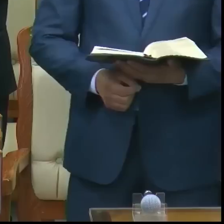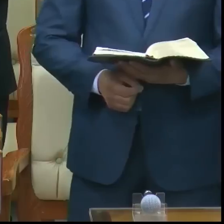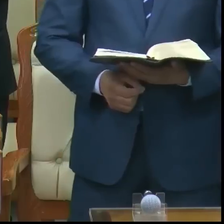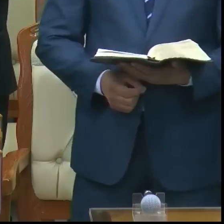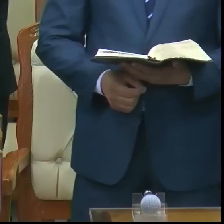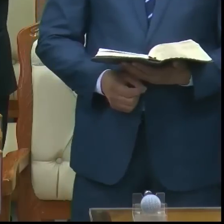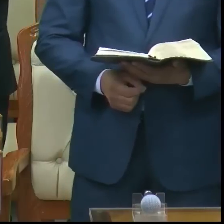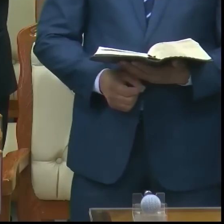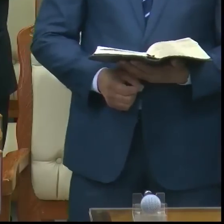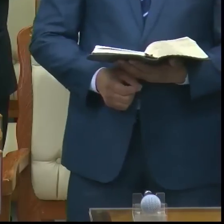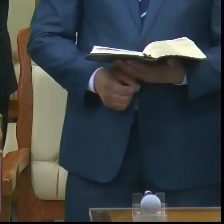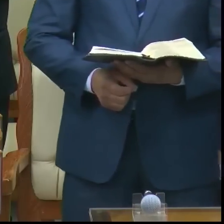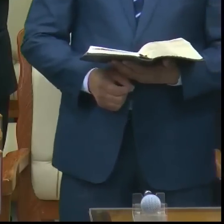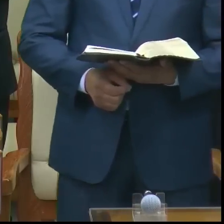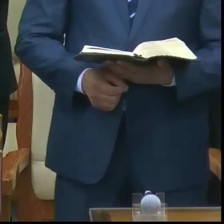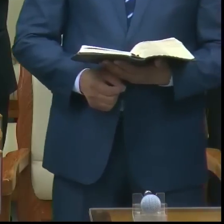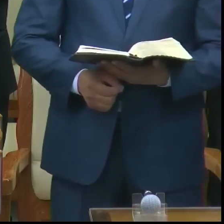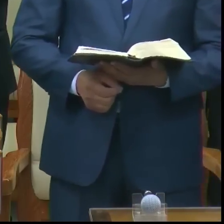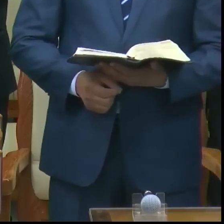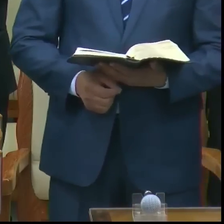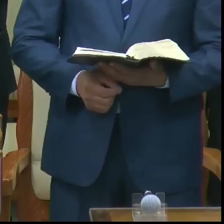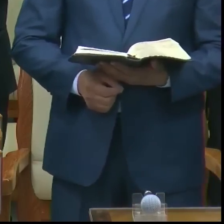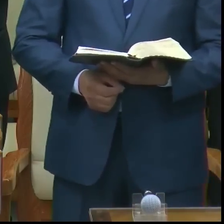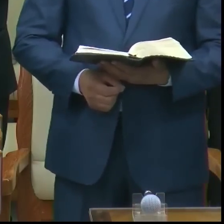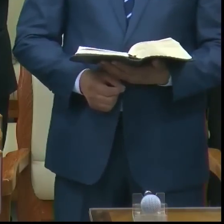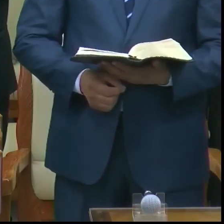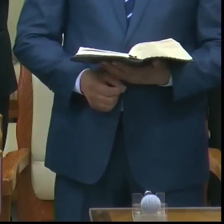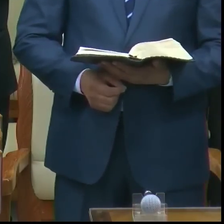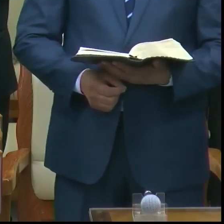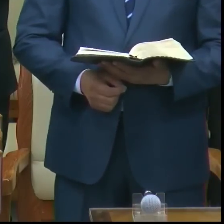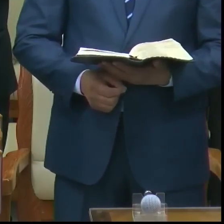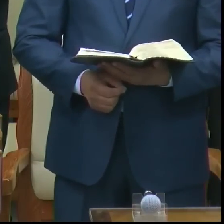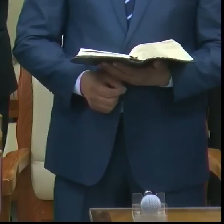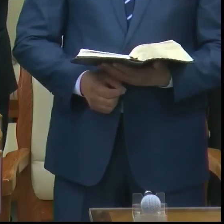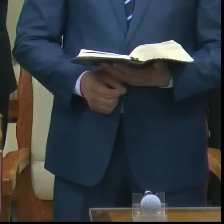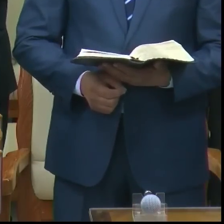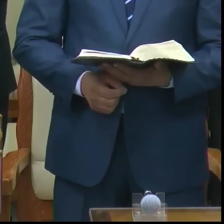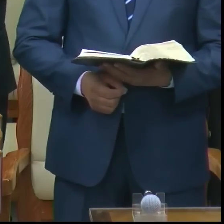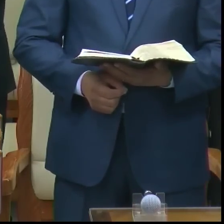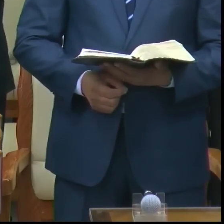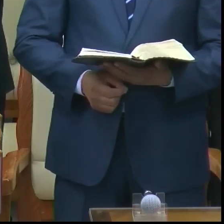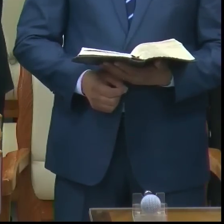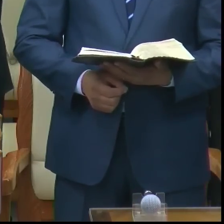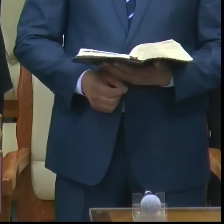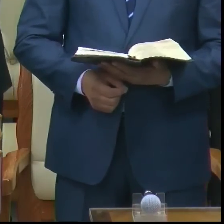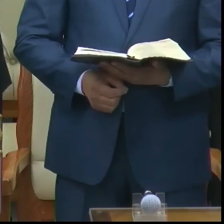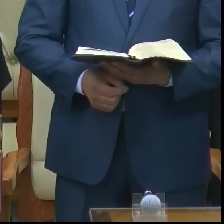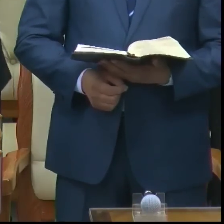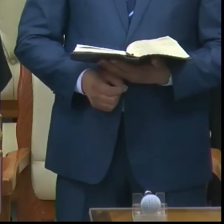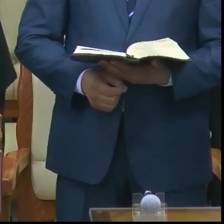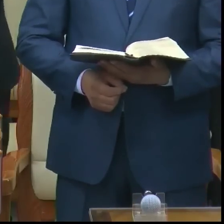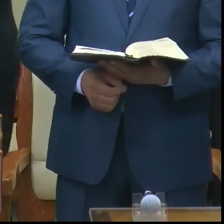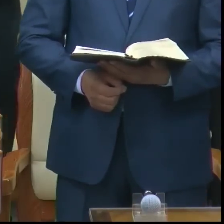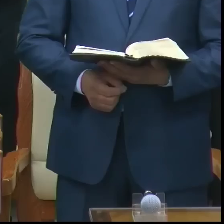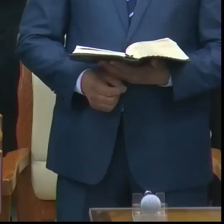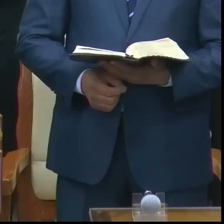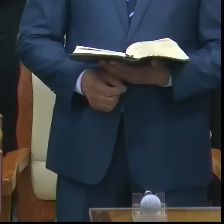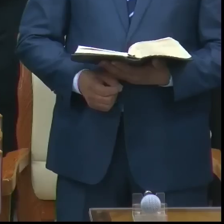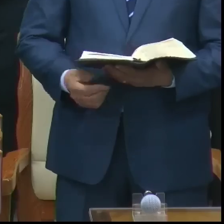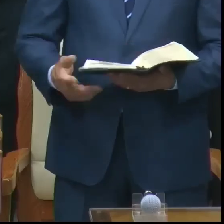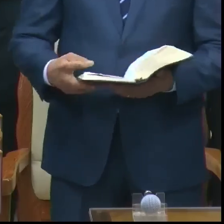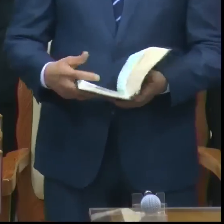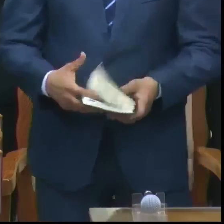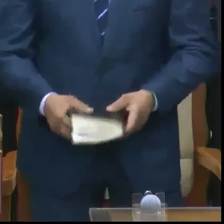pastor dá a sua vida pelas ovelhas. Você diz amém? Amém. Por favor, tome